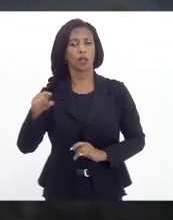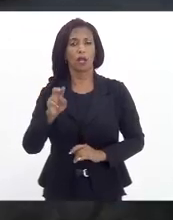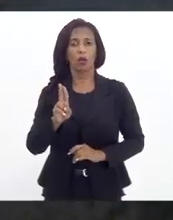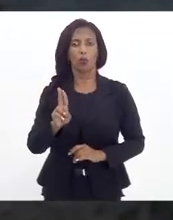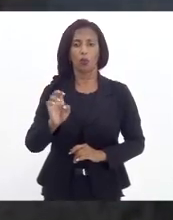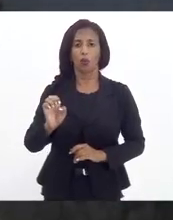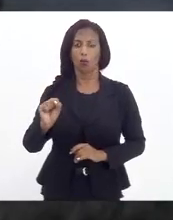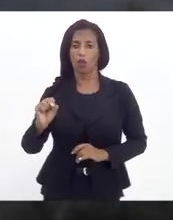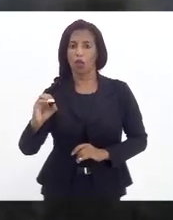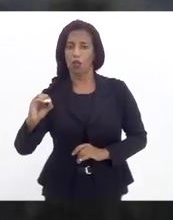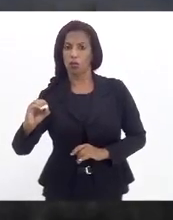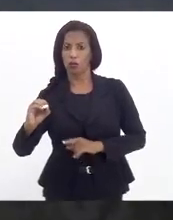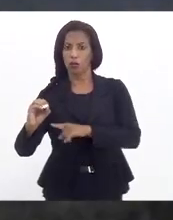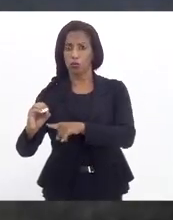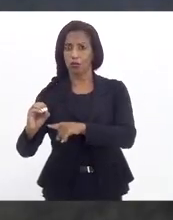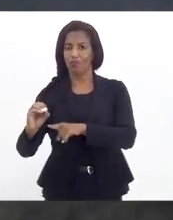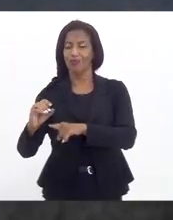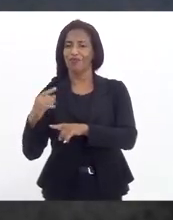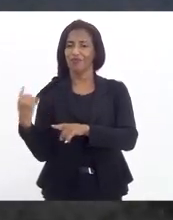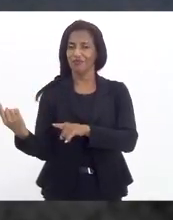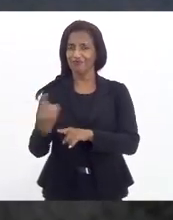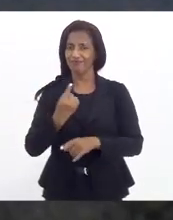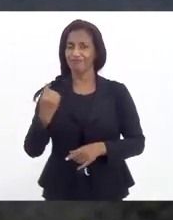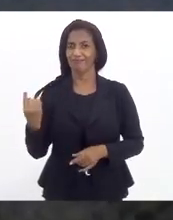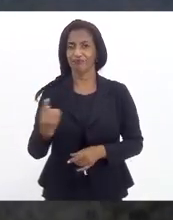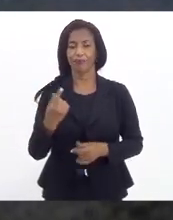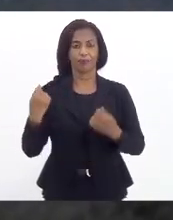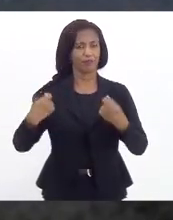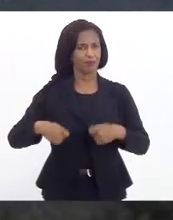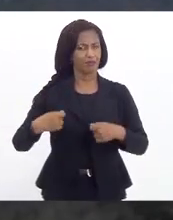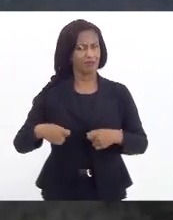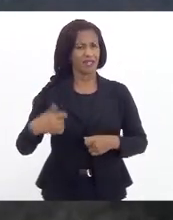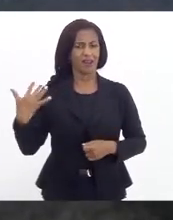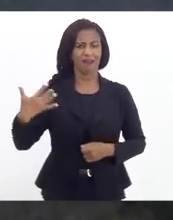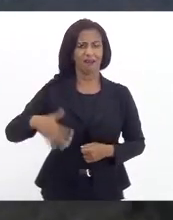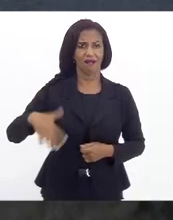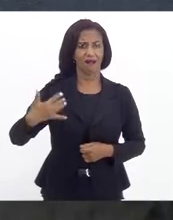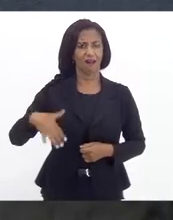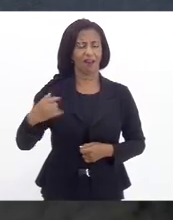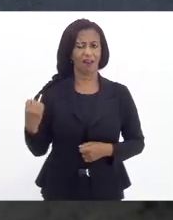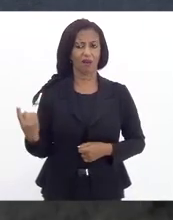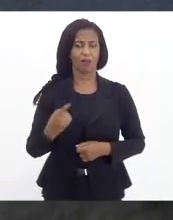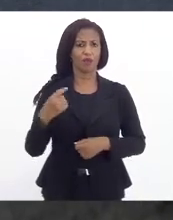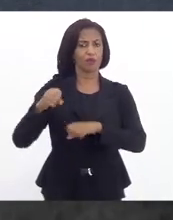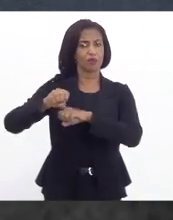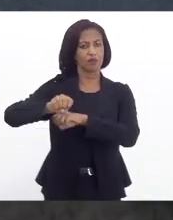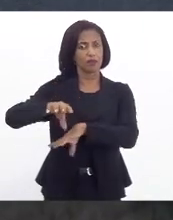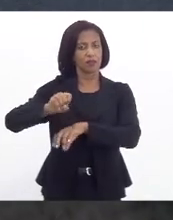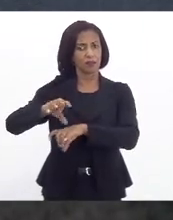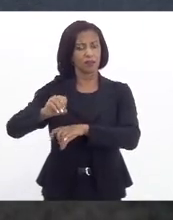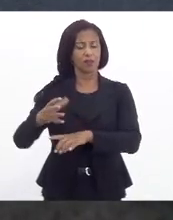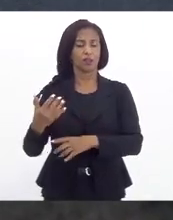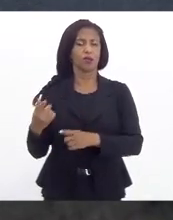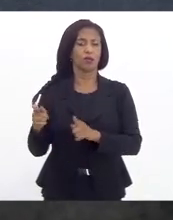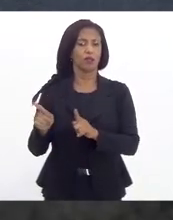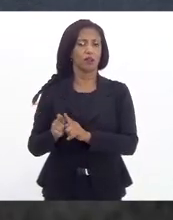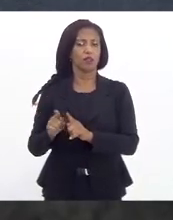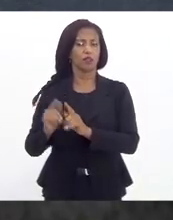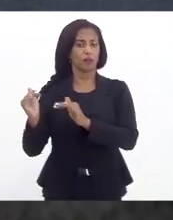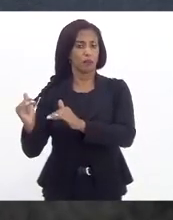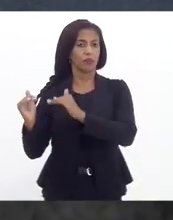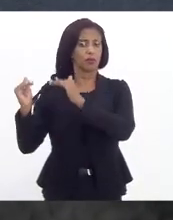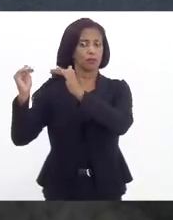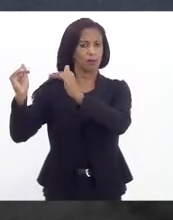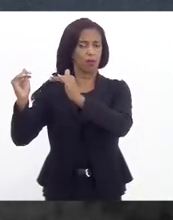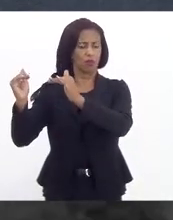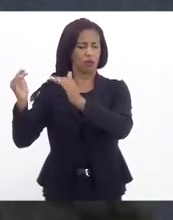UESO, que é algo para a gente, muito caro para a nossa educação pública, para a educação superior.